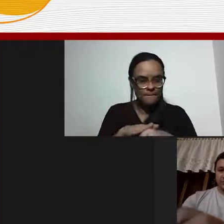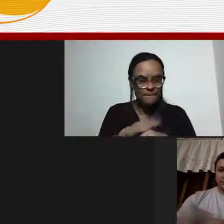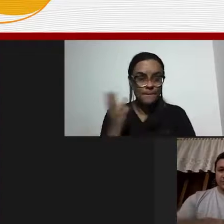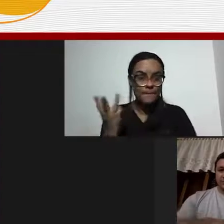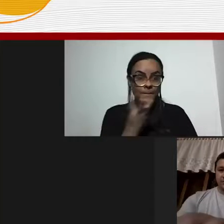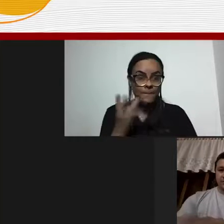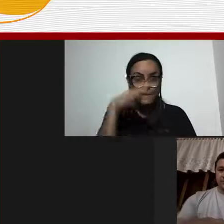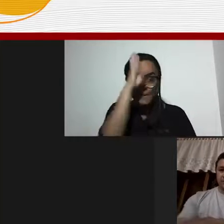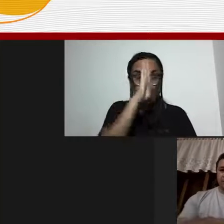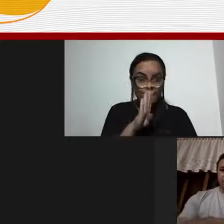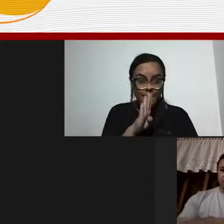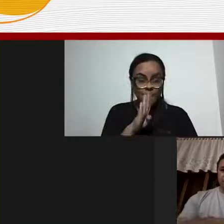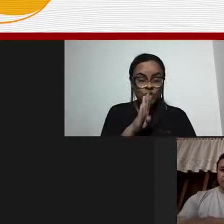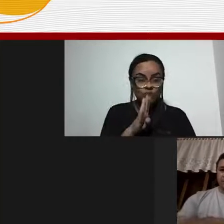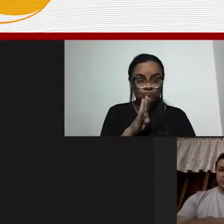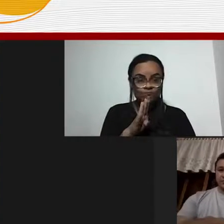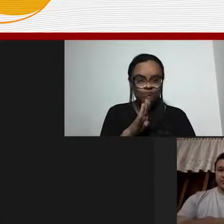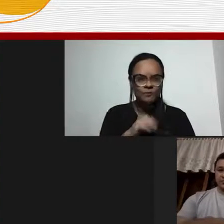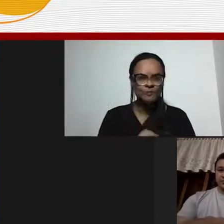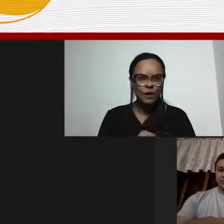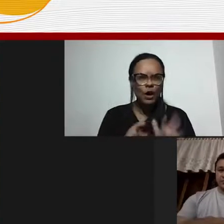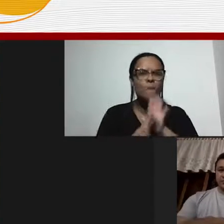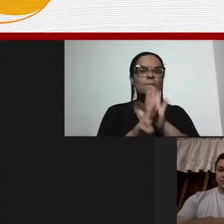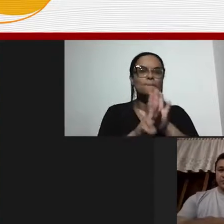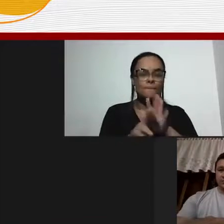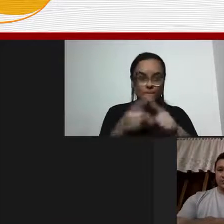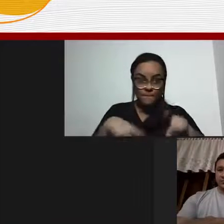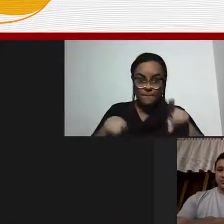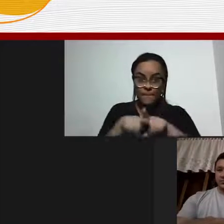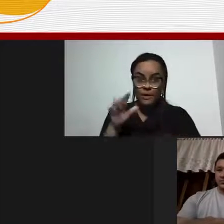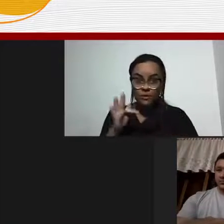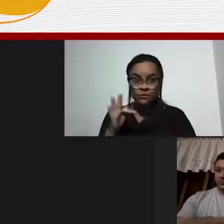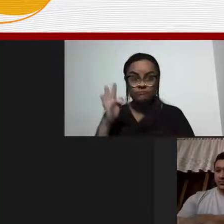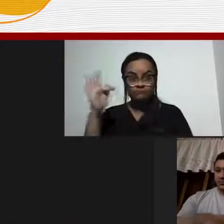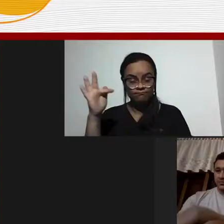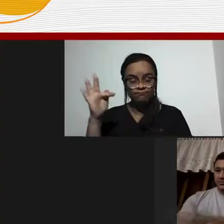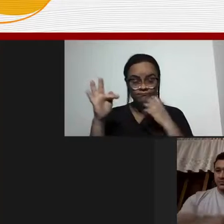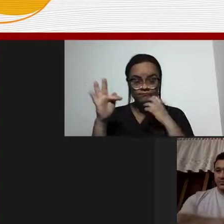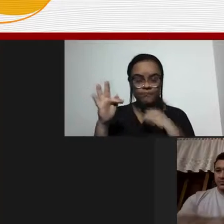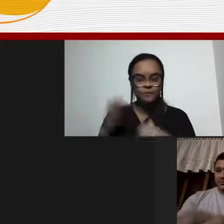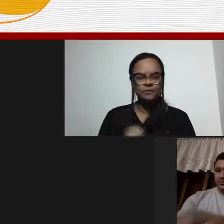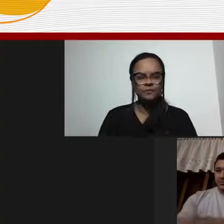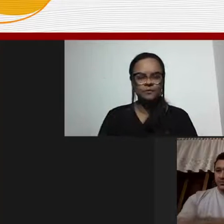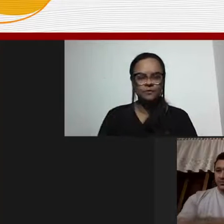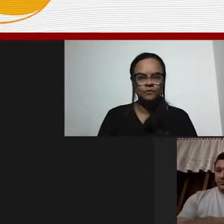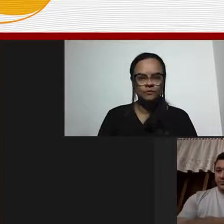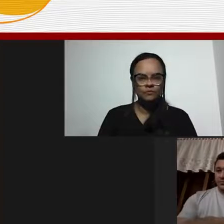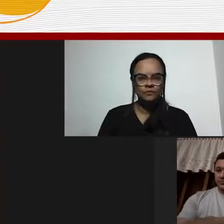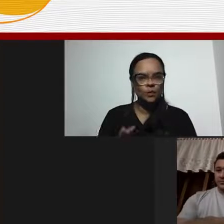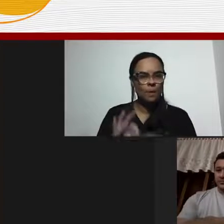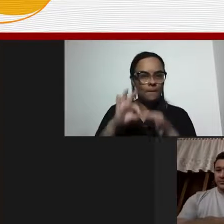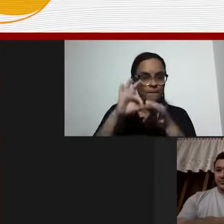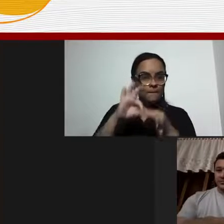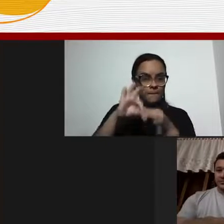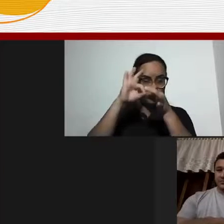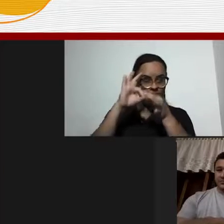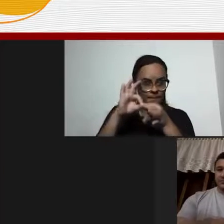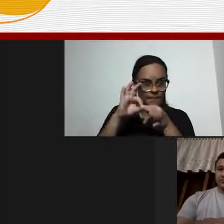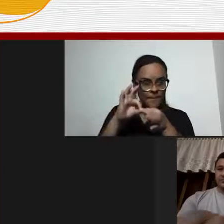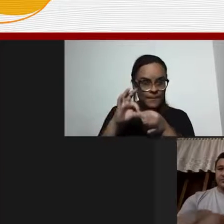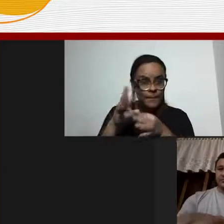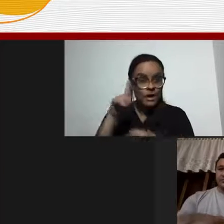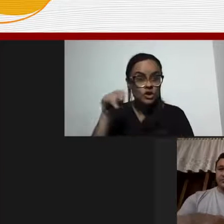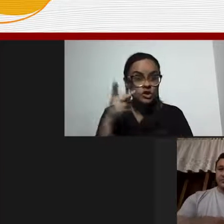Brasil da modalidade e quero estar representando também o Brasil nos próximos jogos do Parapanamericano, que será em Santiago do